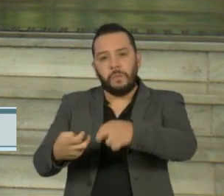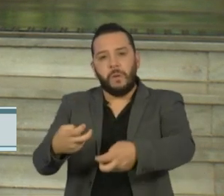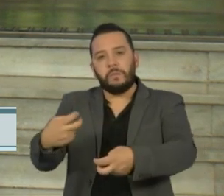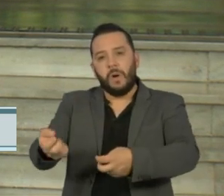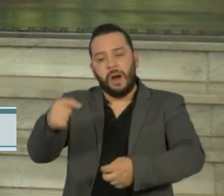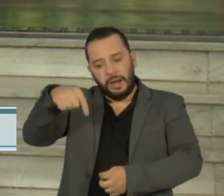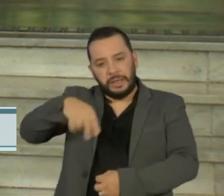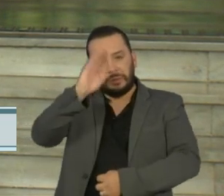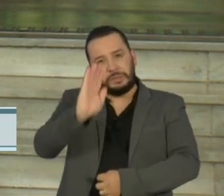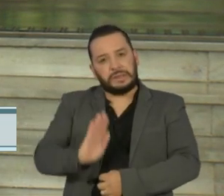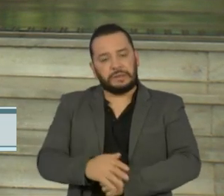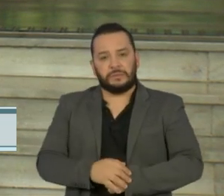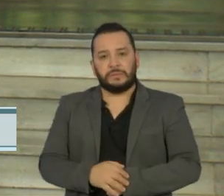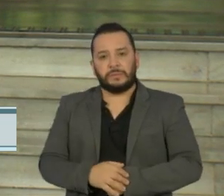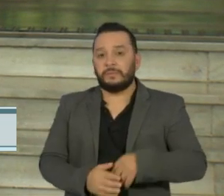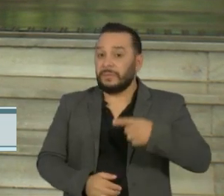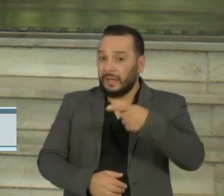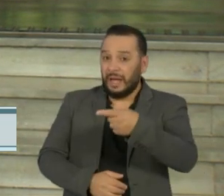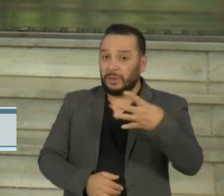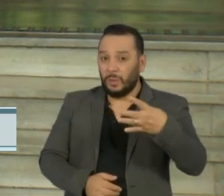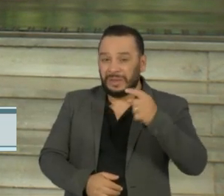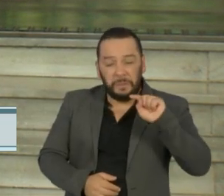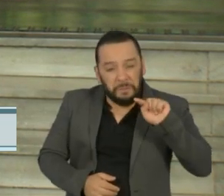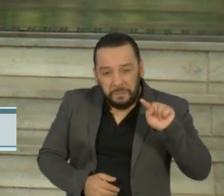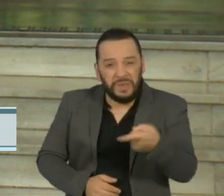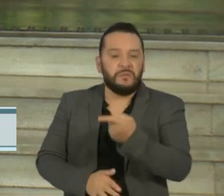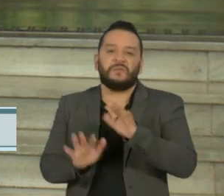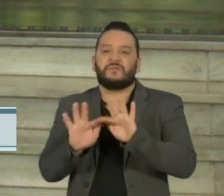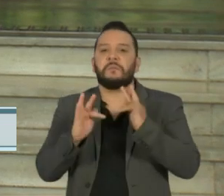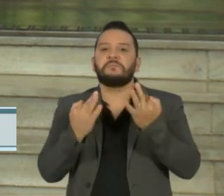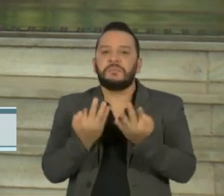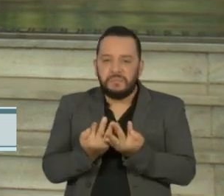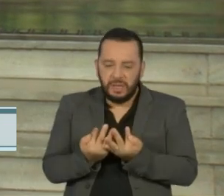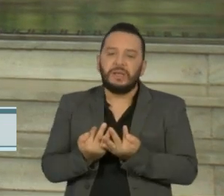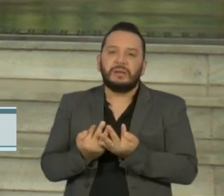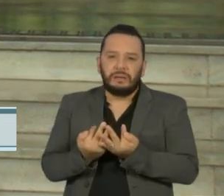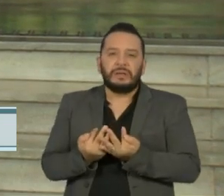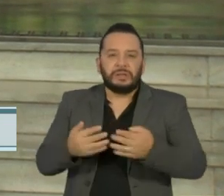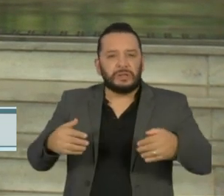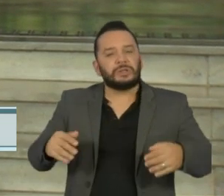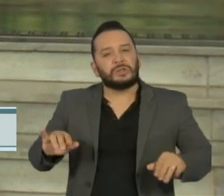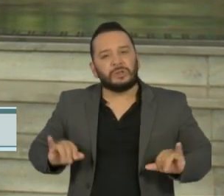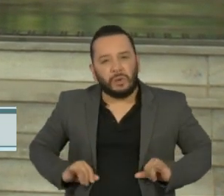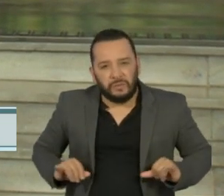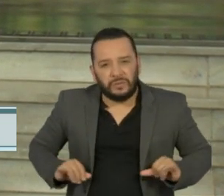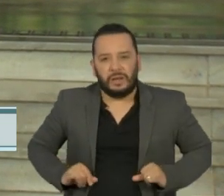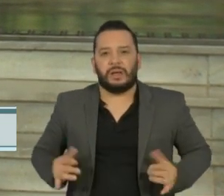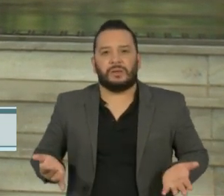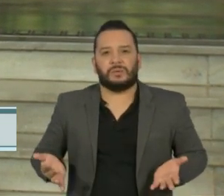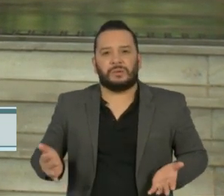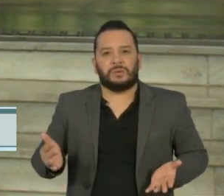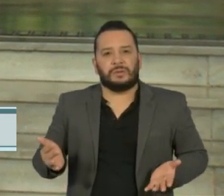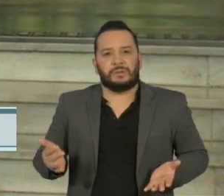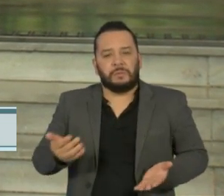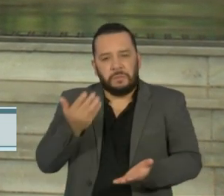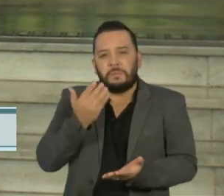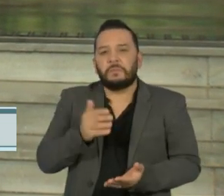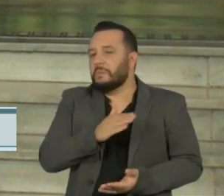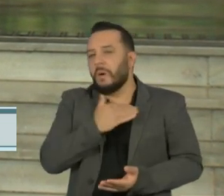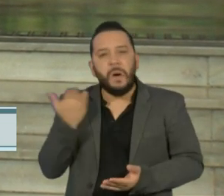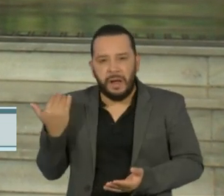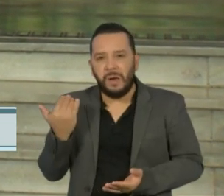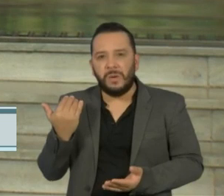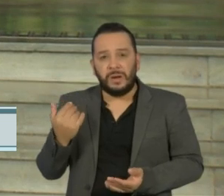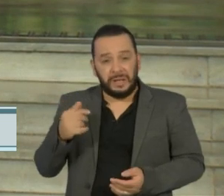mil famílias perderam seus entes queridos. Não estamos numa brincadeira, não estamos num campeonato de jet